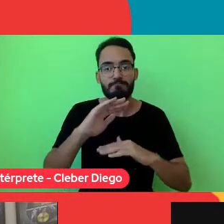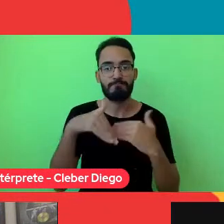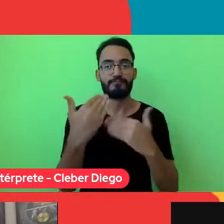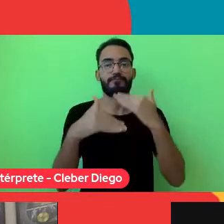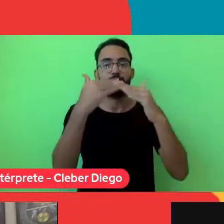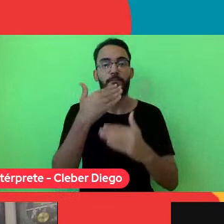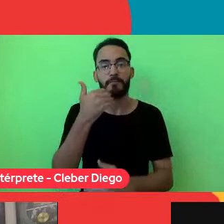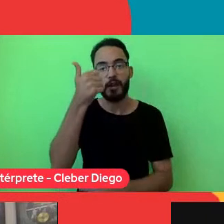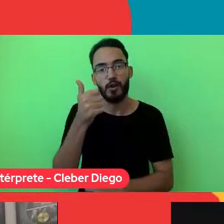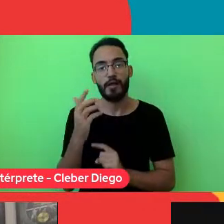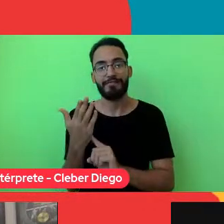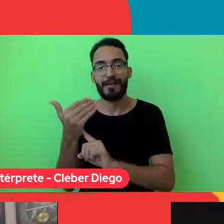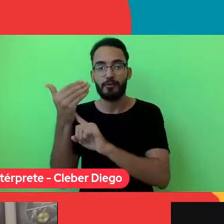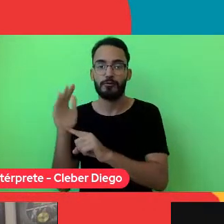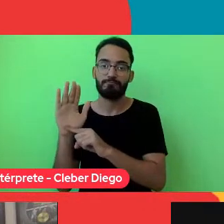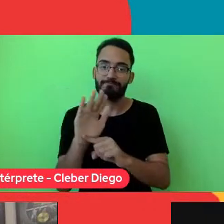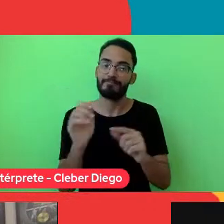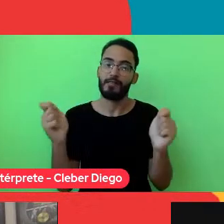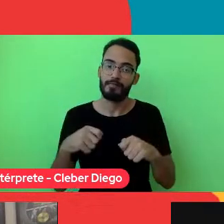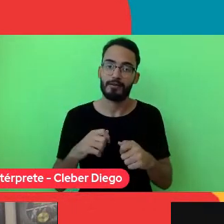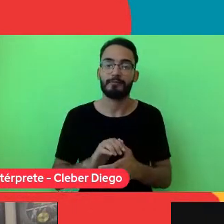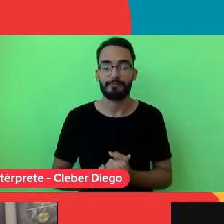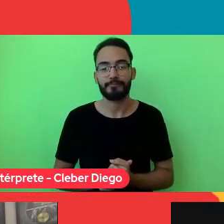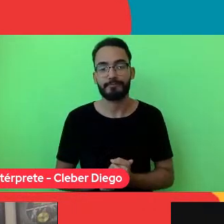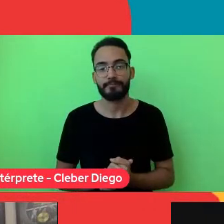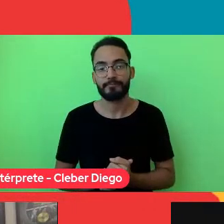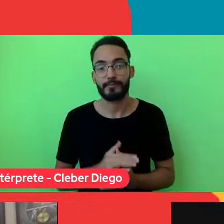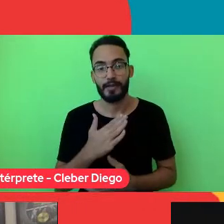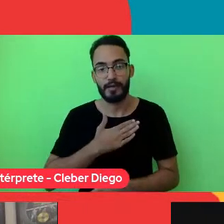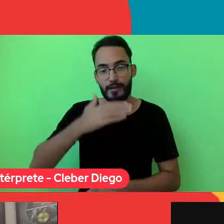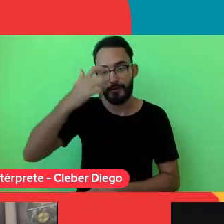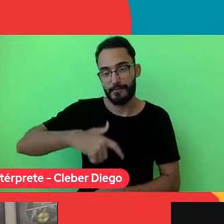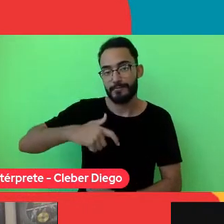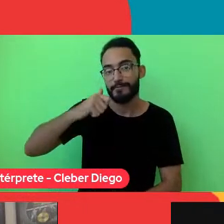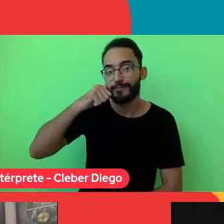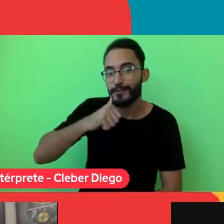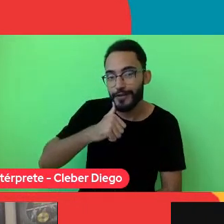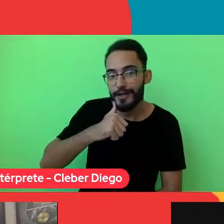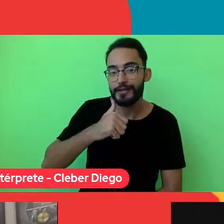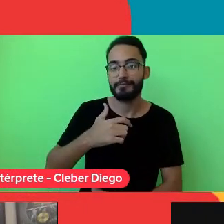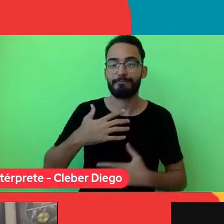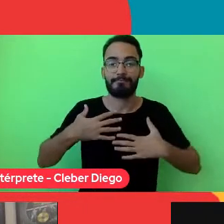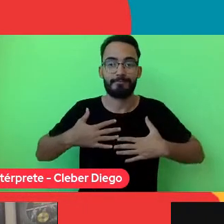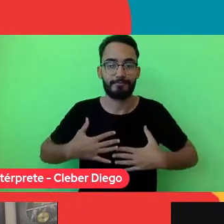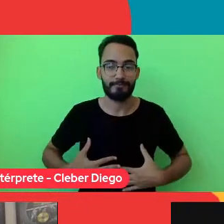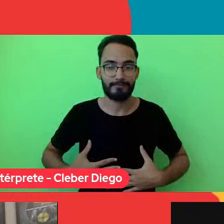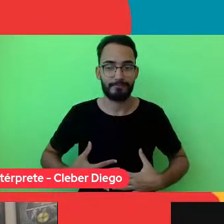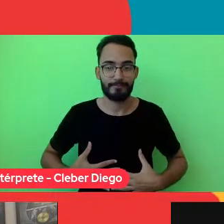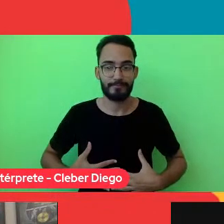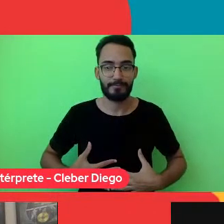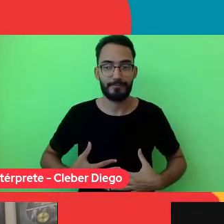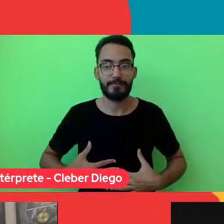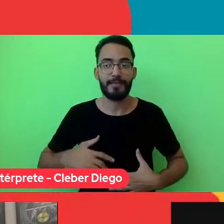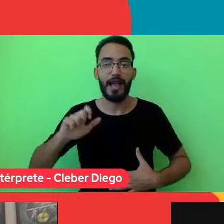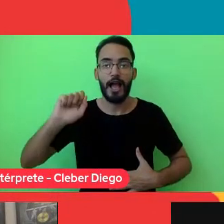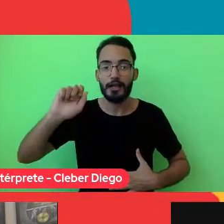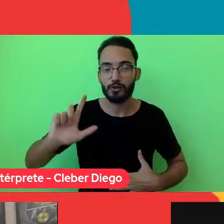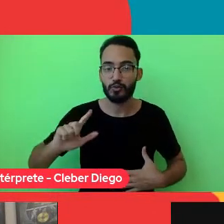usando tecnologia como meio. Eu sou uma mulher, eu estou vestindo uma blusa